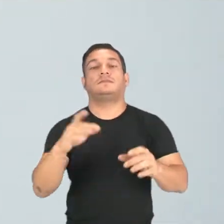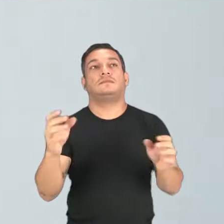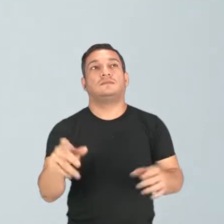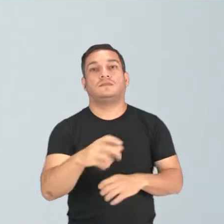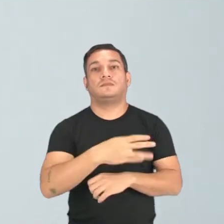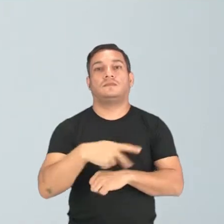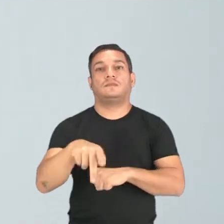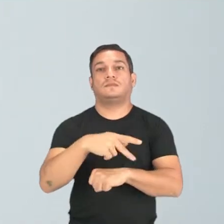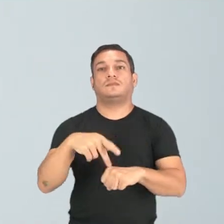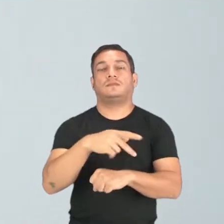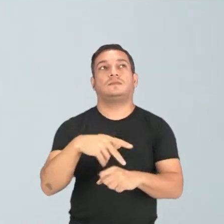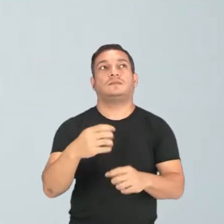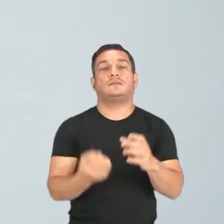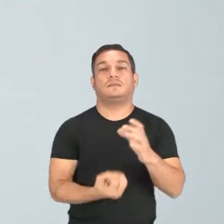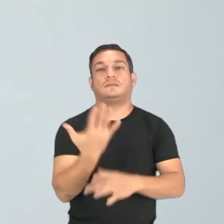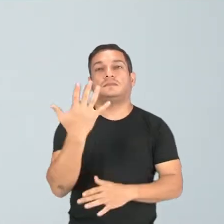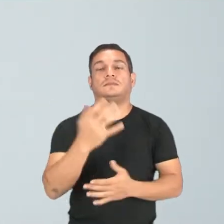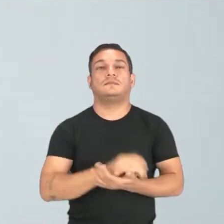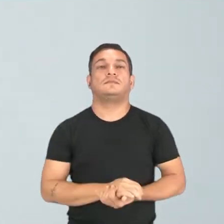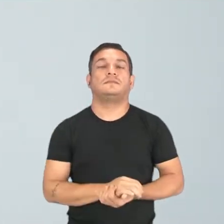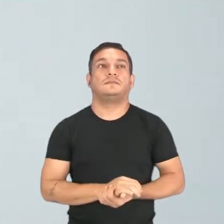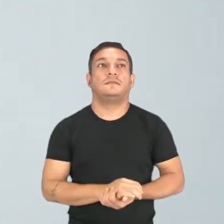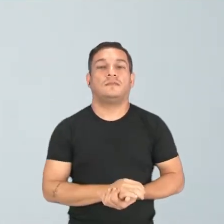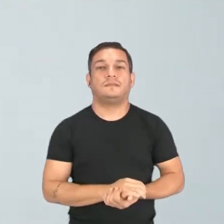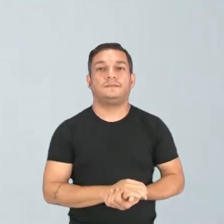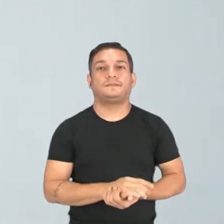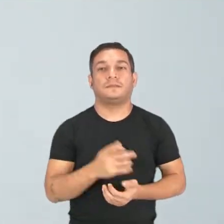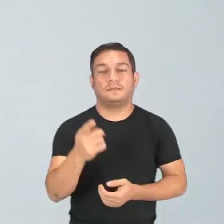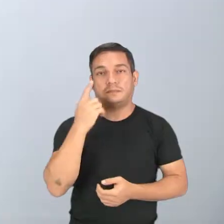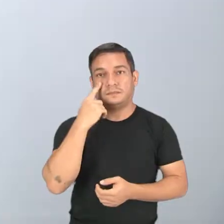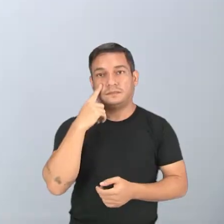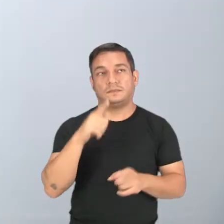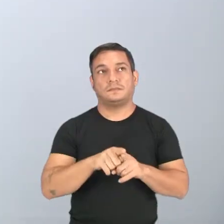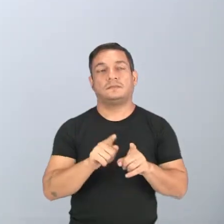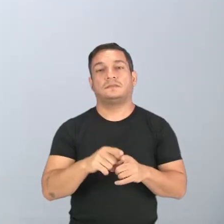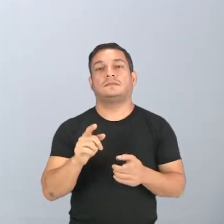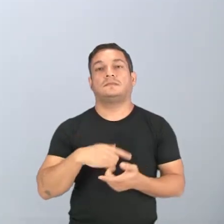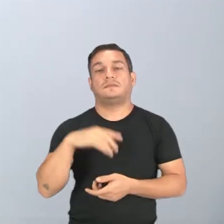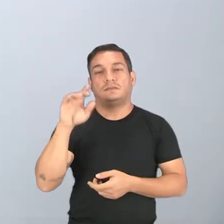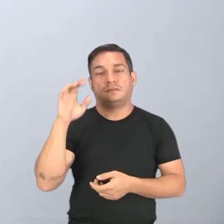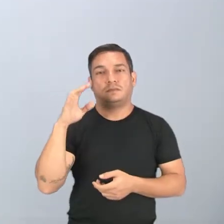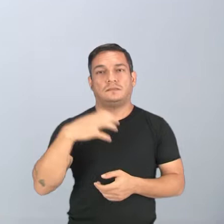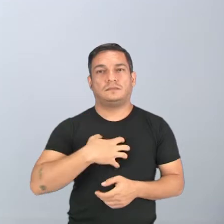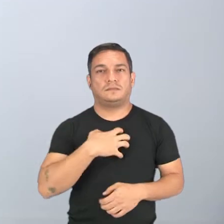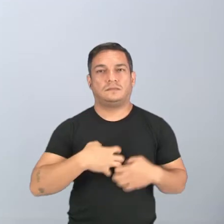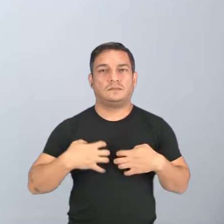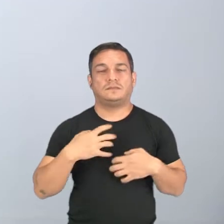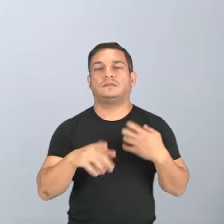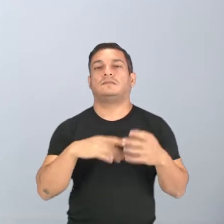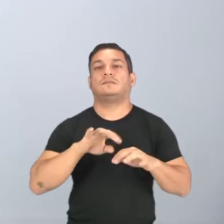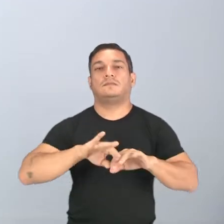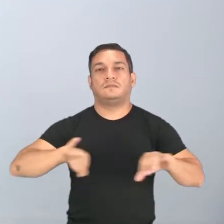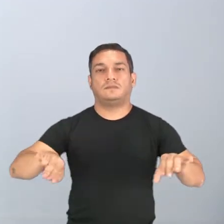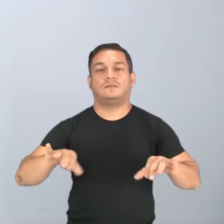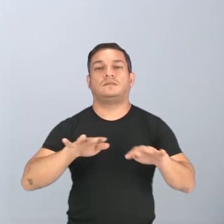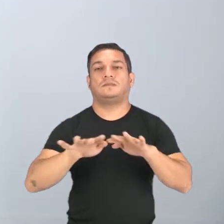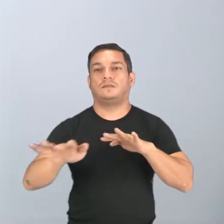novo país que acaba de surgir? Então, haviam também algumas revoltas, né, alguns movimentos